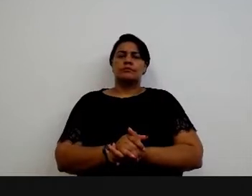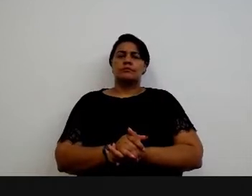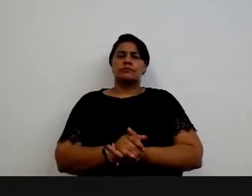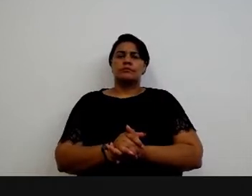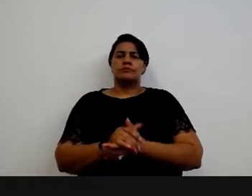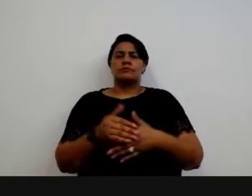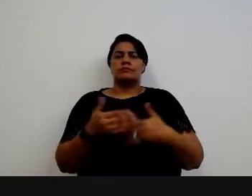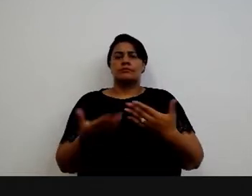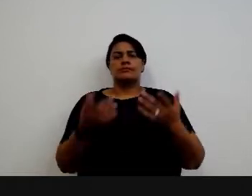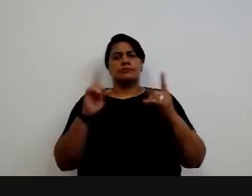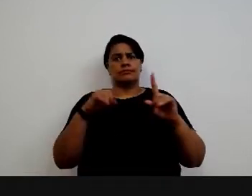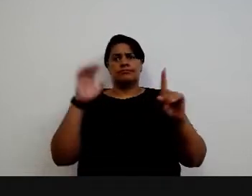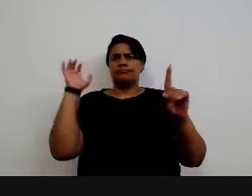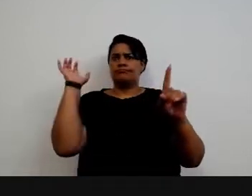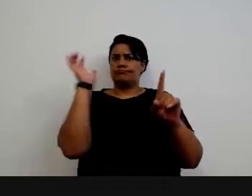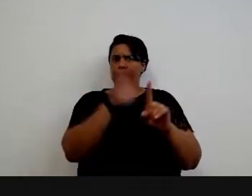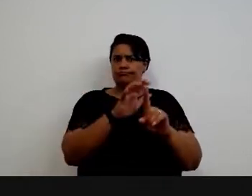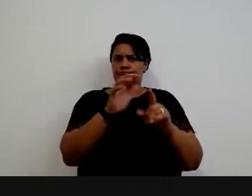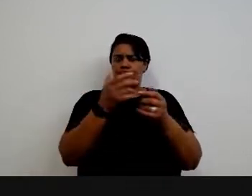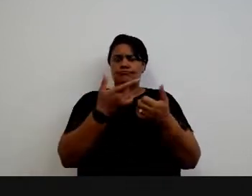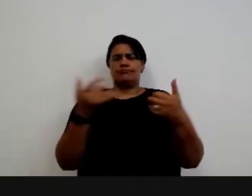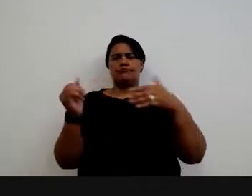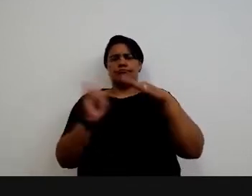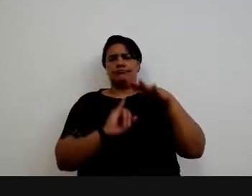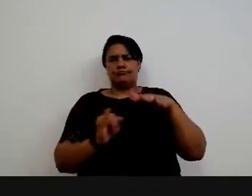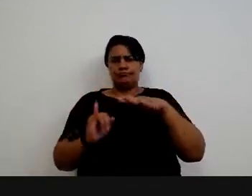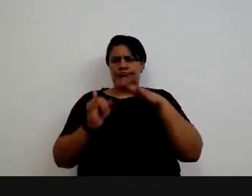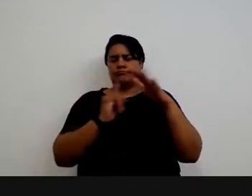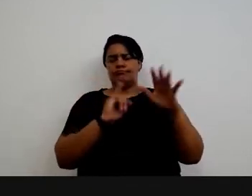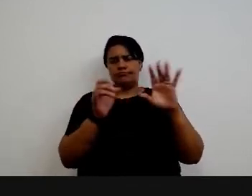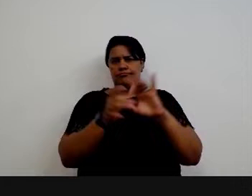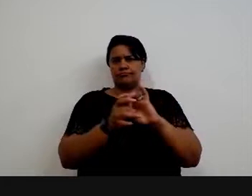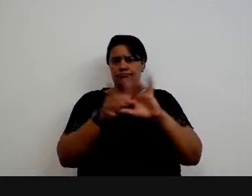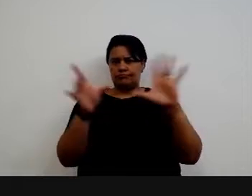né, nesse ataque às instituições democráticas que a gente vem assistindo,